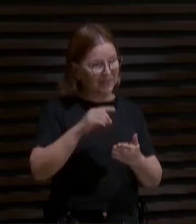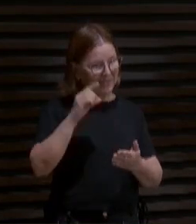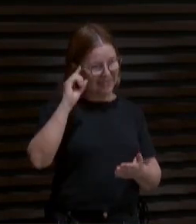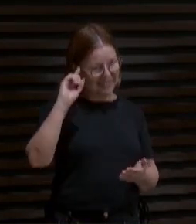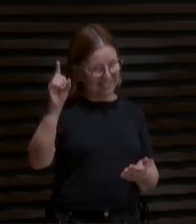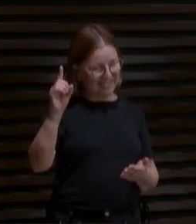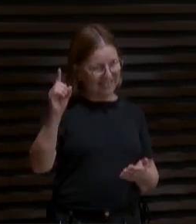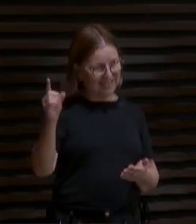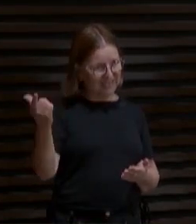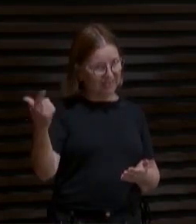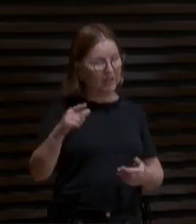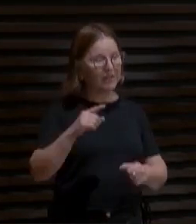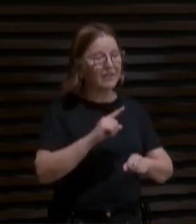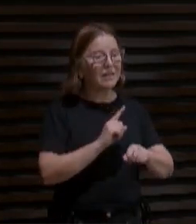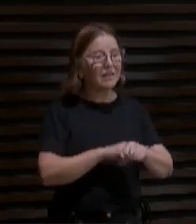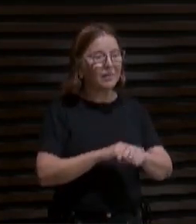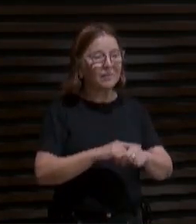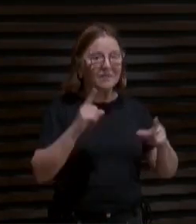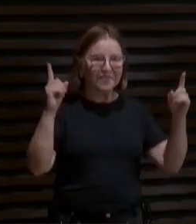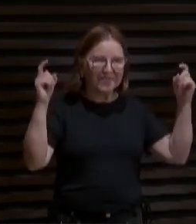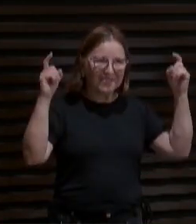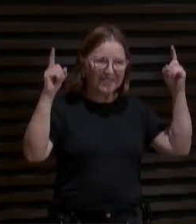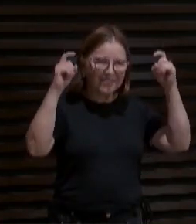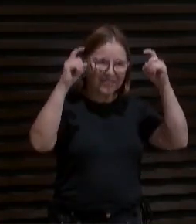dias virão tempos...